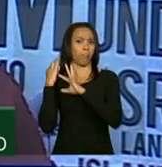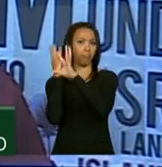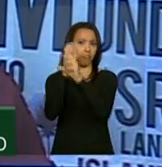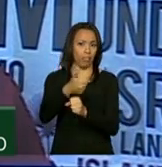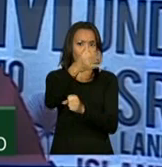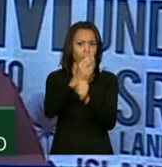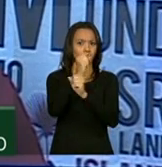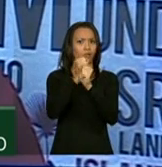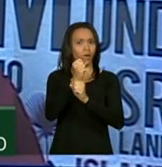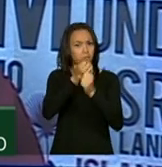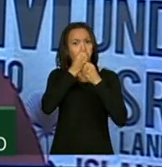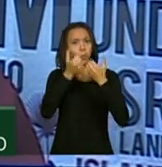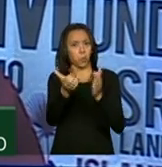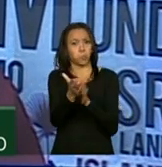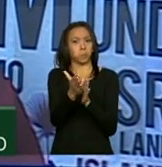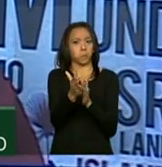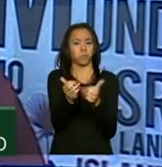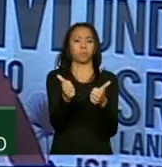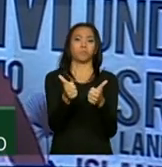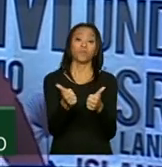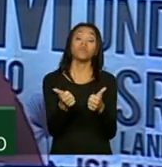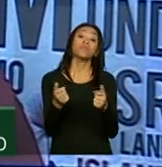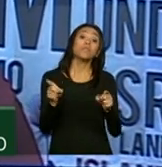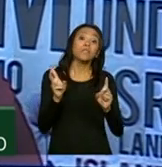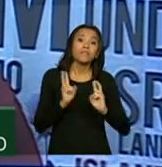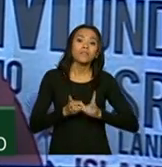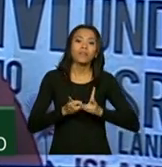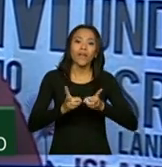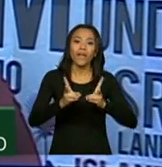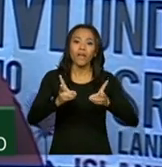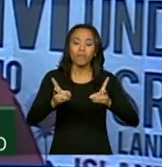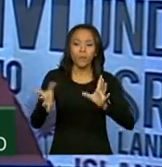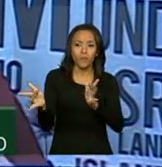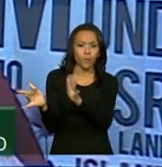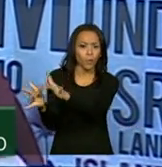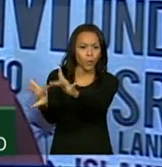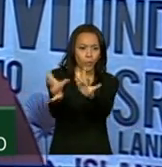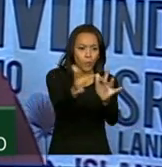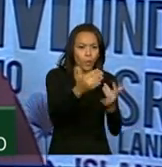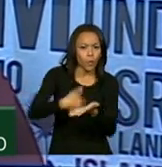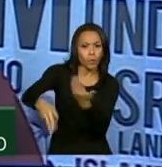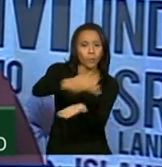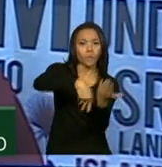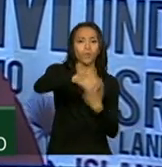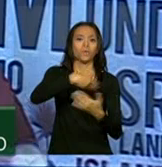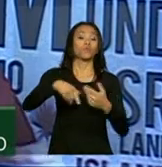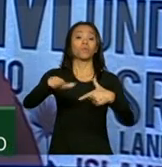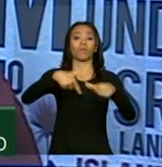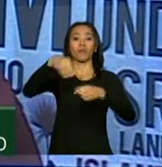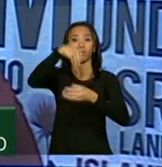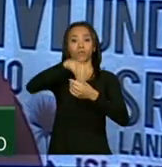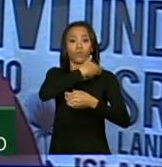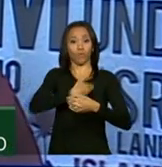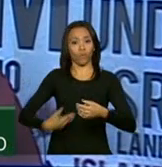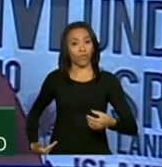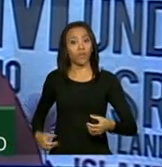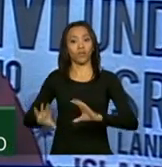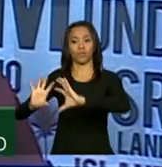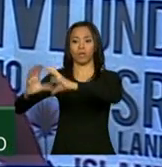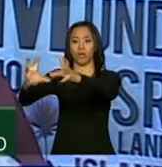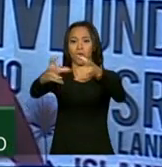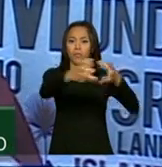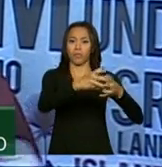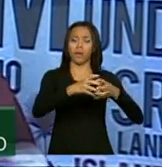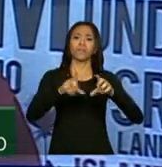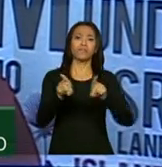e começarmos a analisar uma abordagem mais sistemática, integrada, tanto aos serviços públicos quanto aos novos arcabouços,